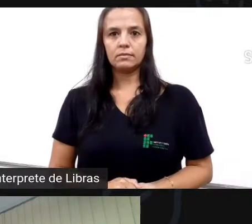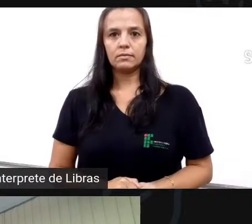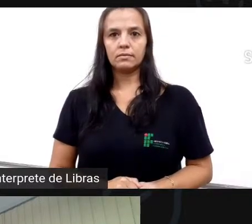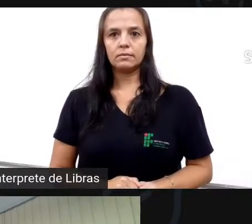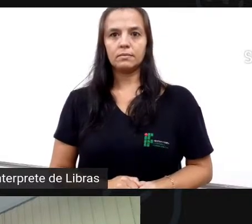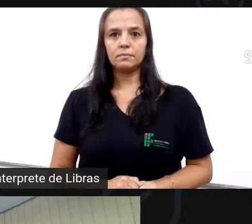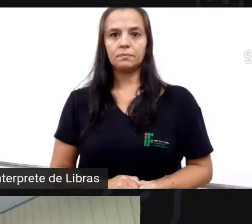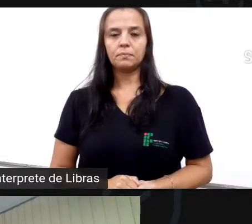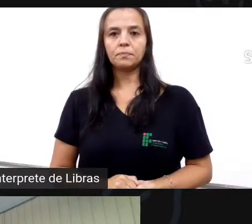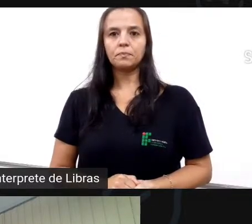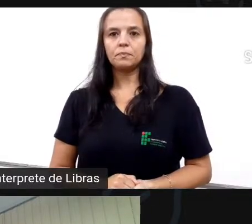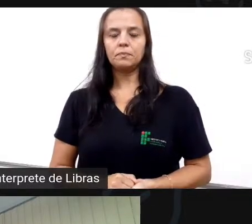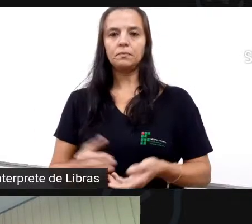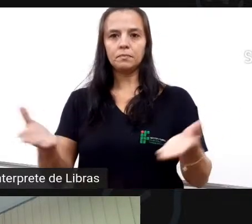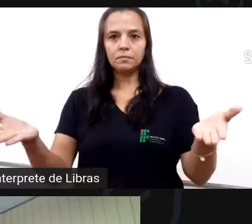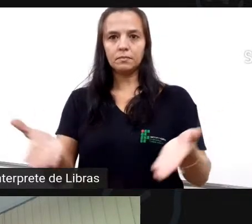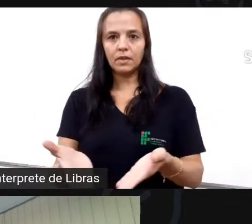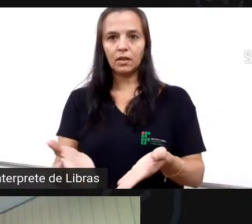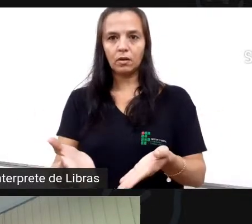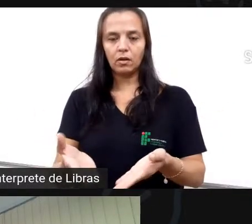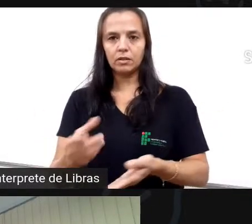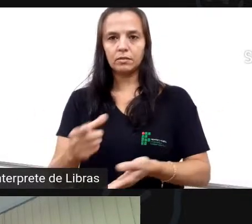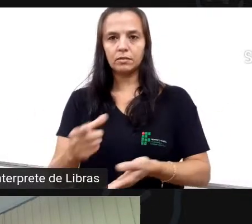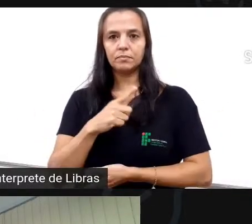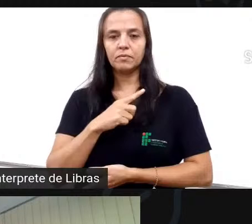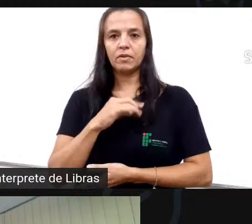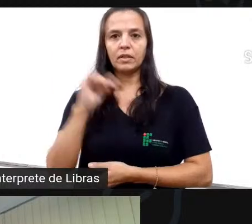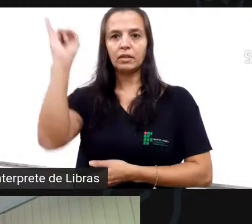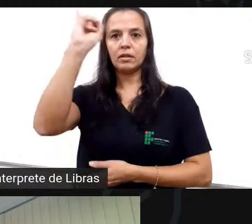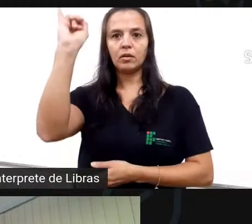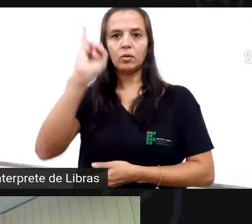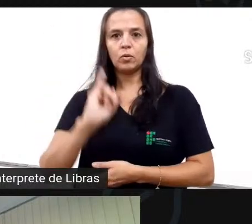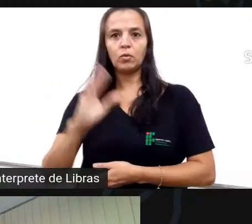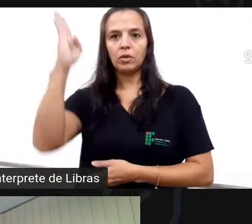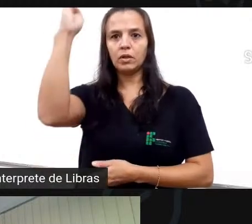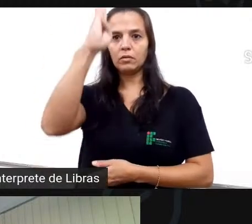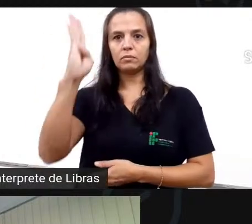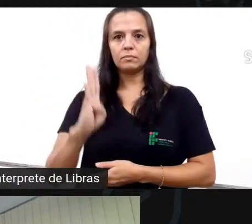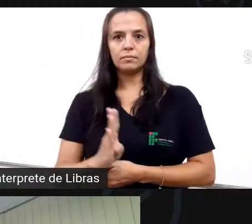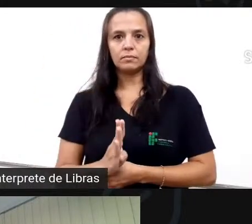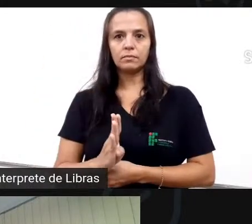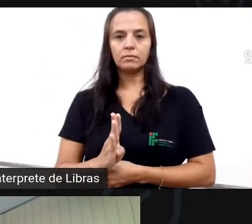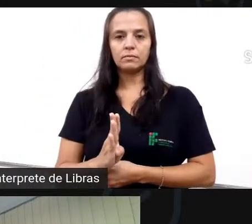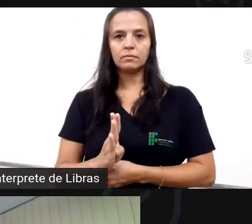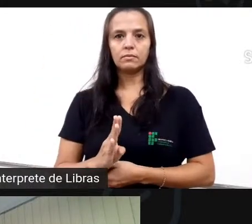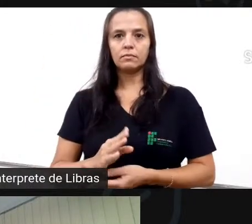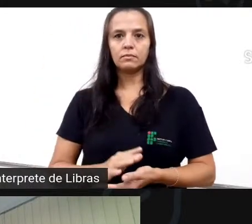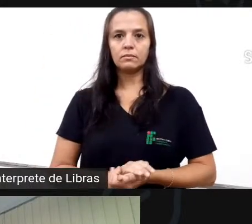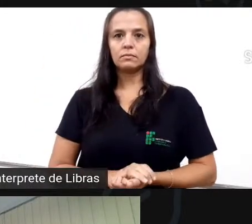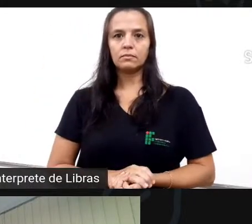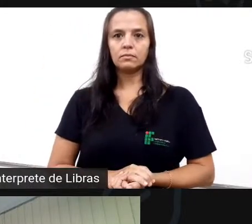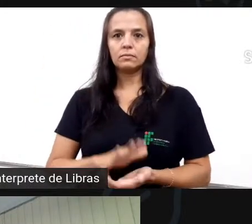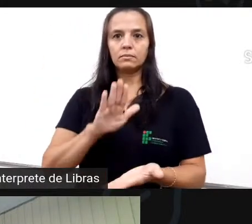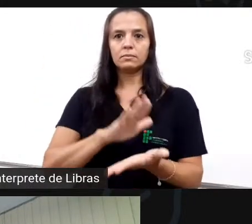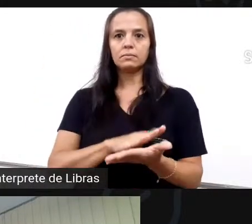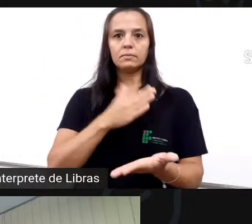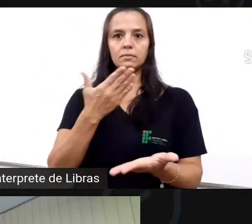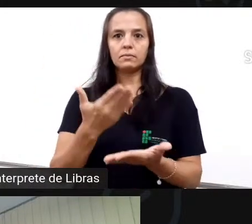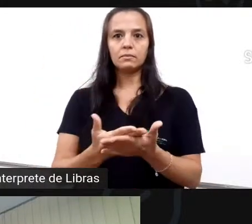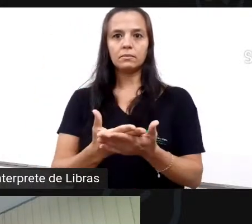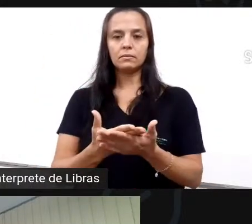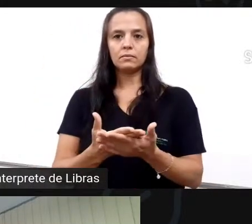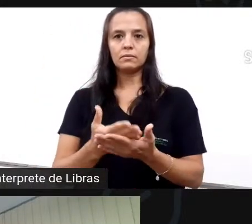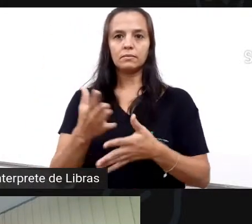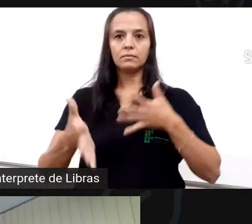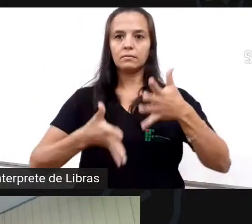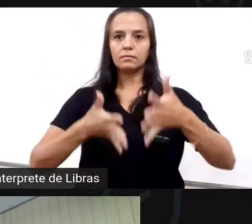Neste momento, será executado o Hino Nacional Brasileiro com a interpretação na língua